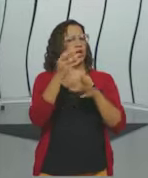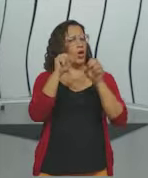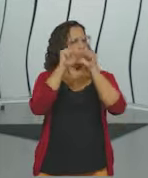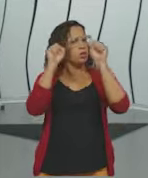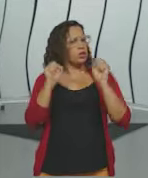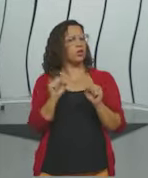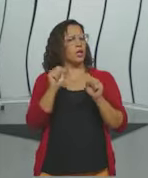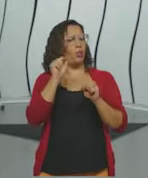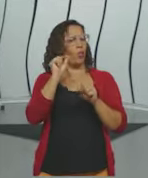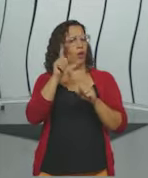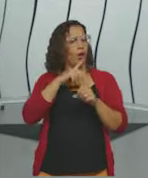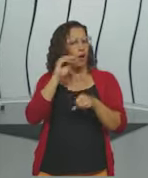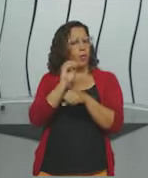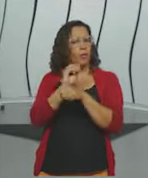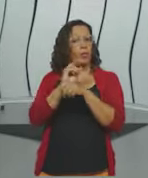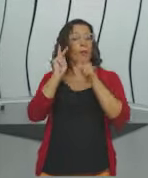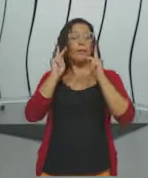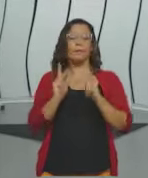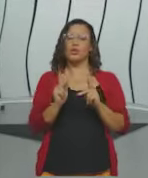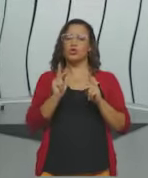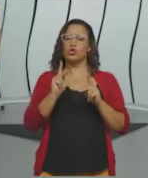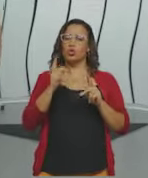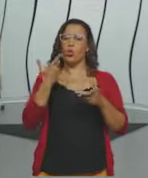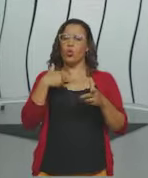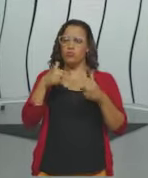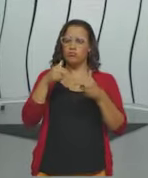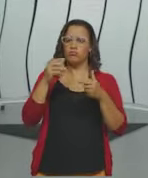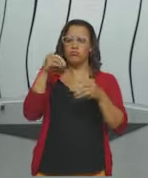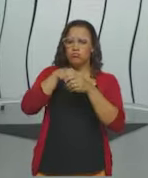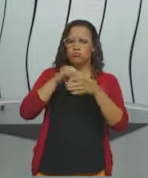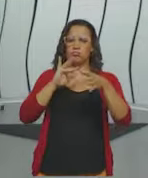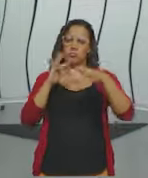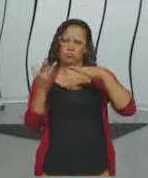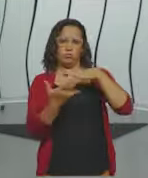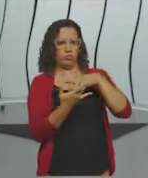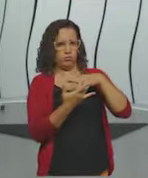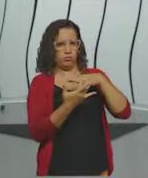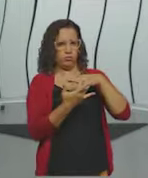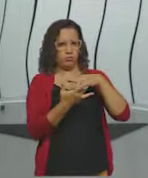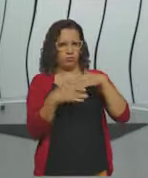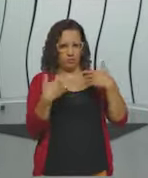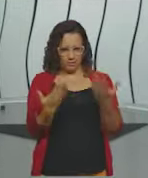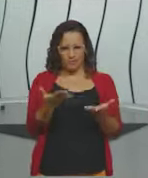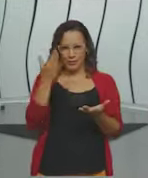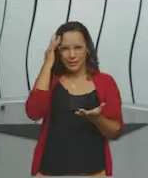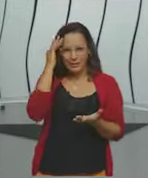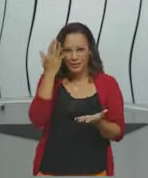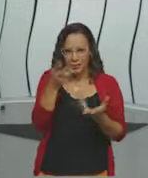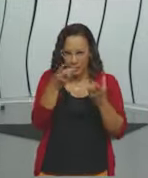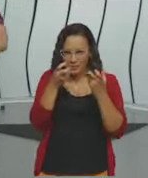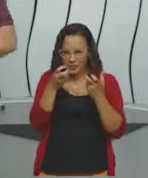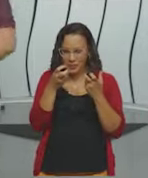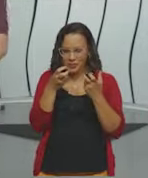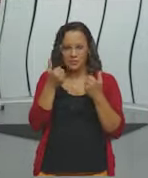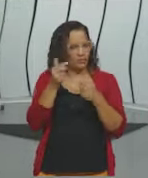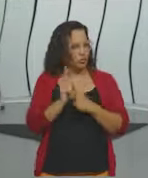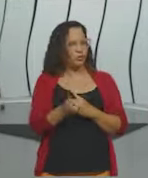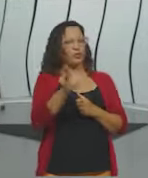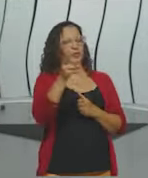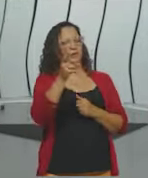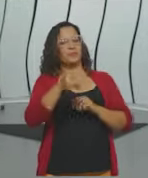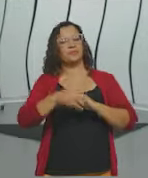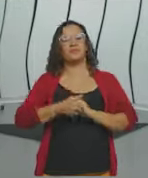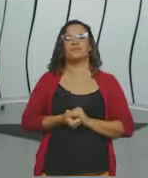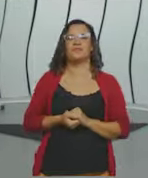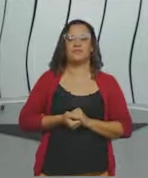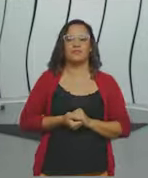de proteção para as pessoas engajadas no ambiente digital. Percebeu aí? Então, vamos continuar.